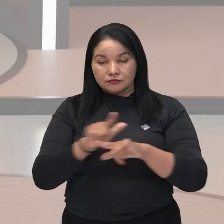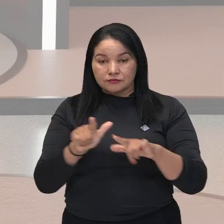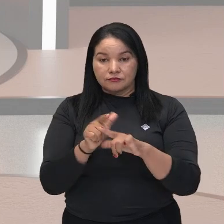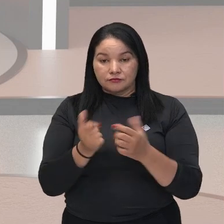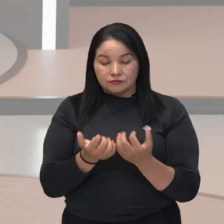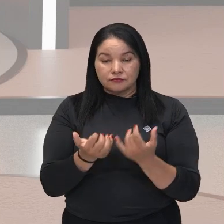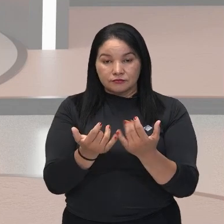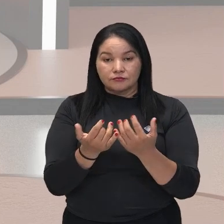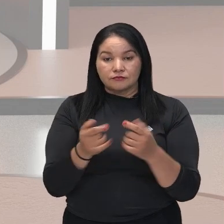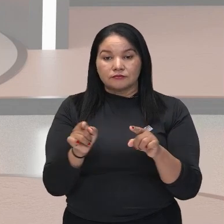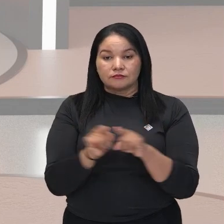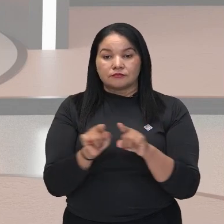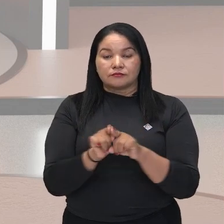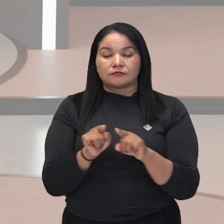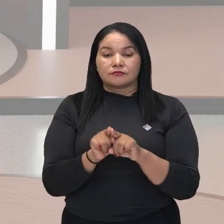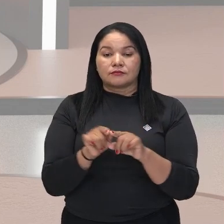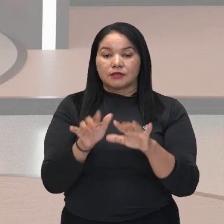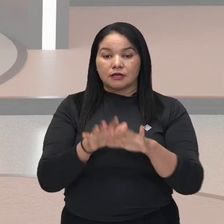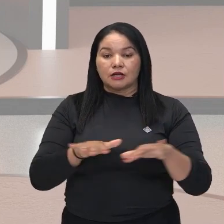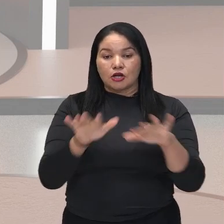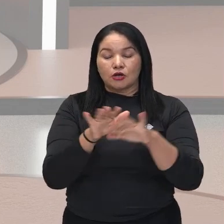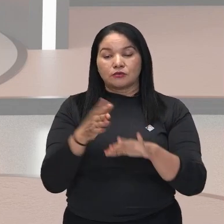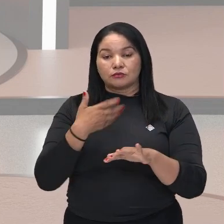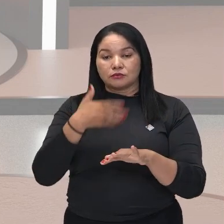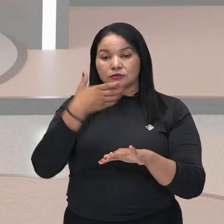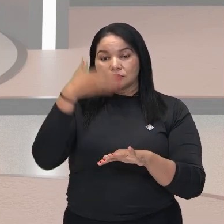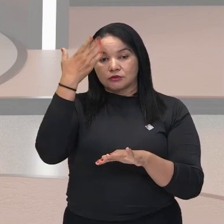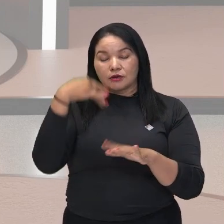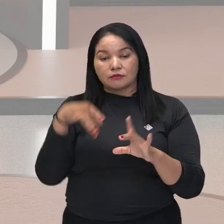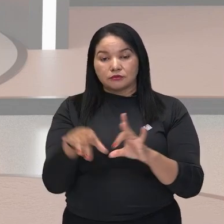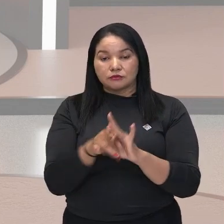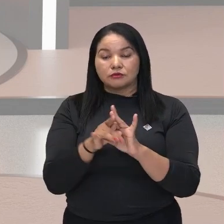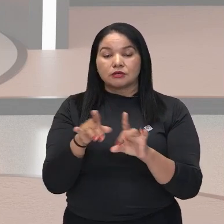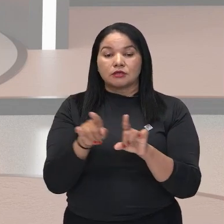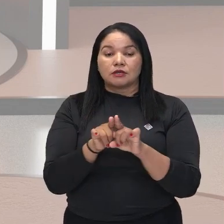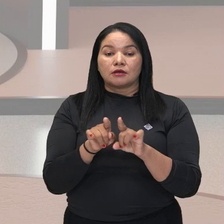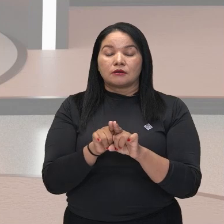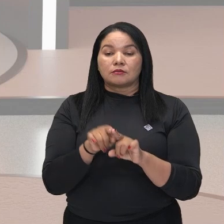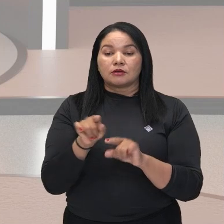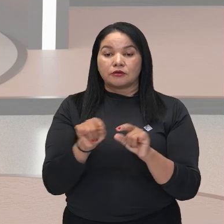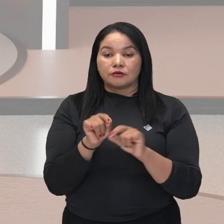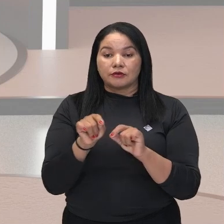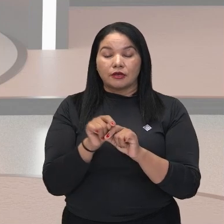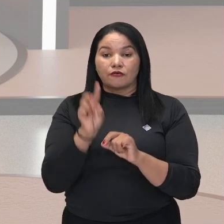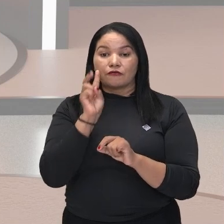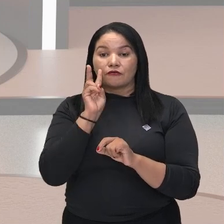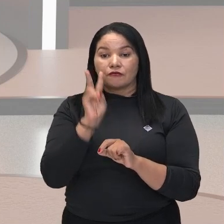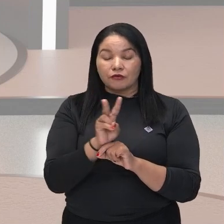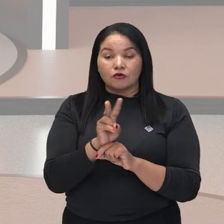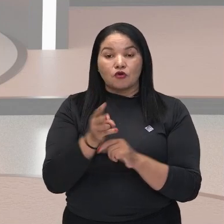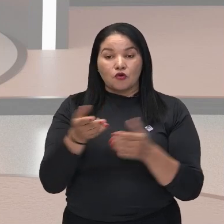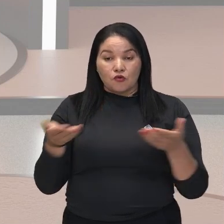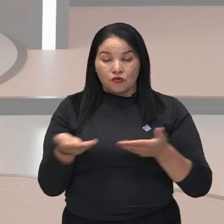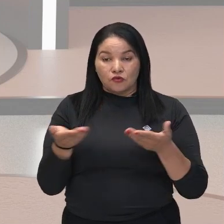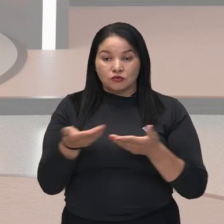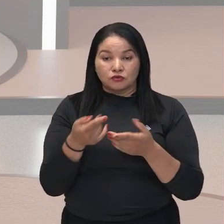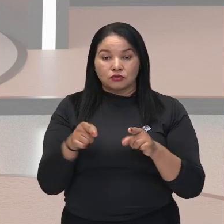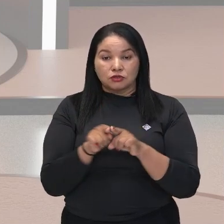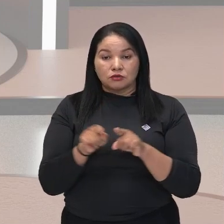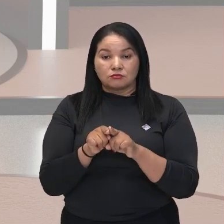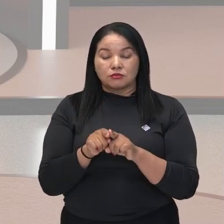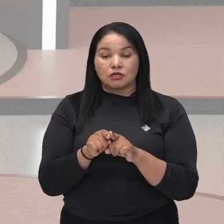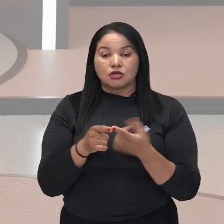principalmente aí nas áreas dos Emirados Árabes Unidos. Então, por isso também que a gente observa que hoje em dia, né, os sheiks